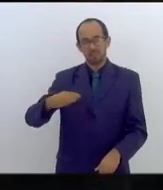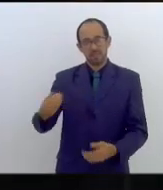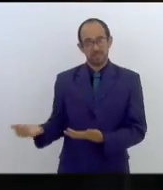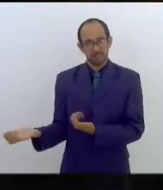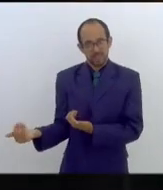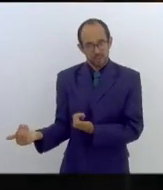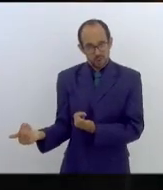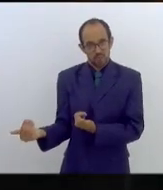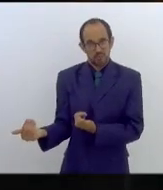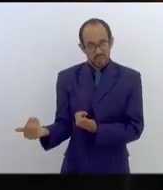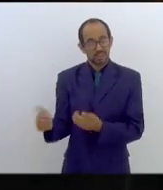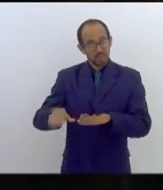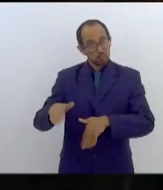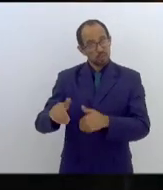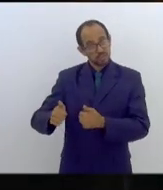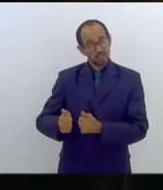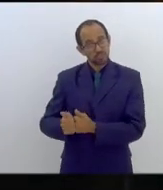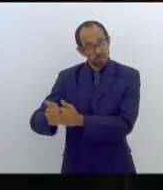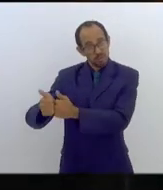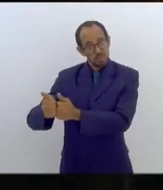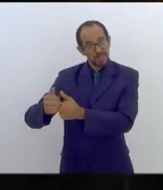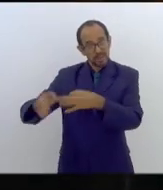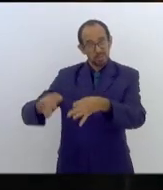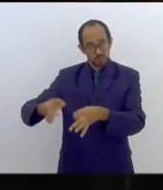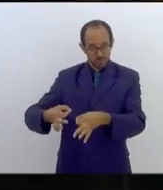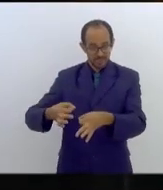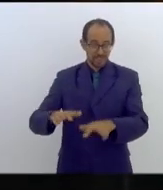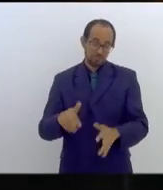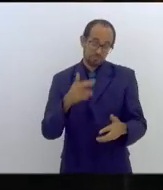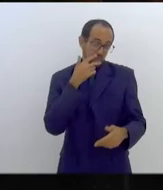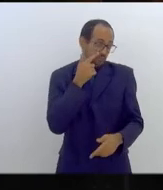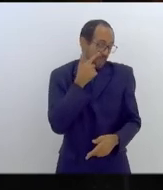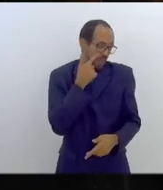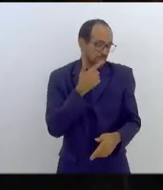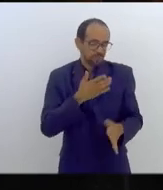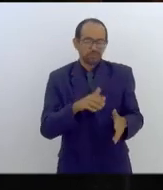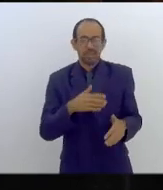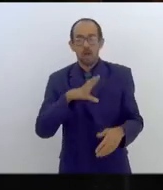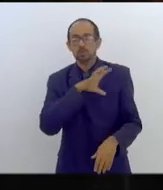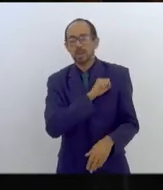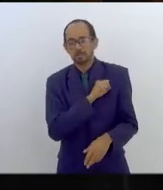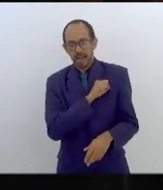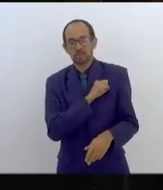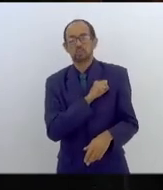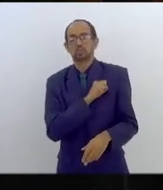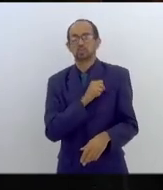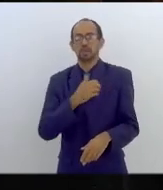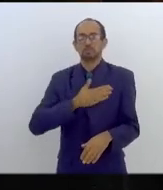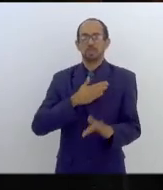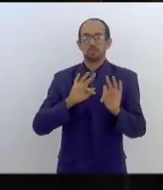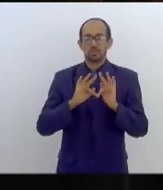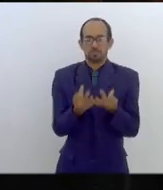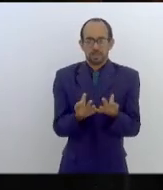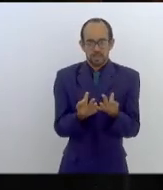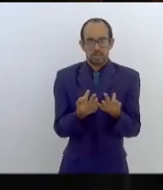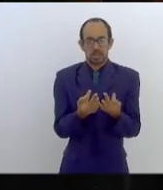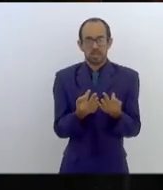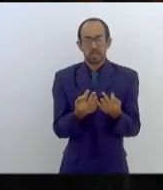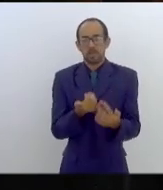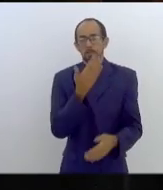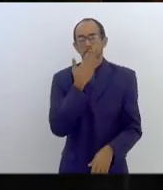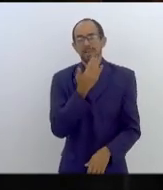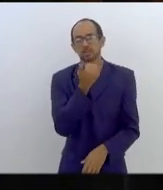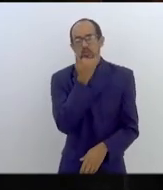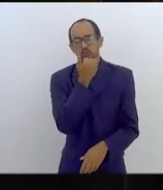ver e para todos de minha família e os meus amados amigos que tenha felicidade carregar aqui meu coração peço